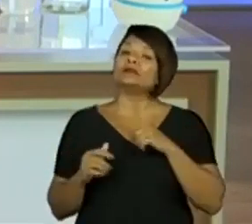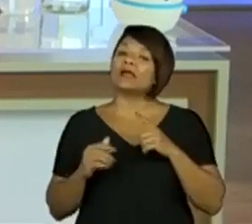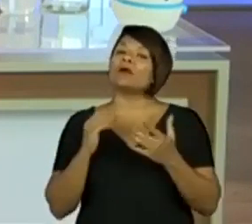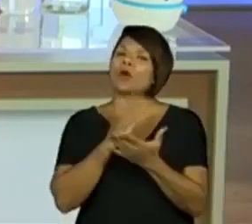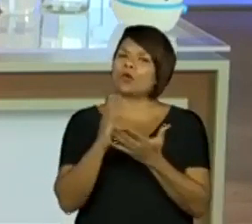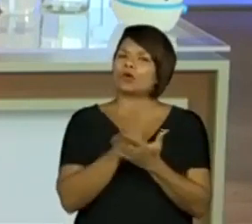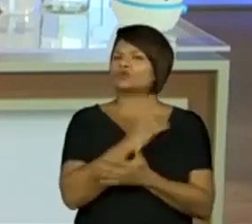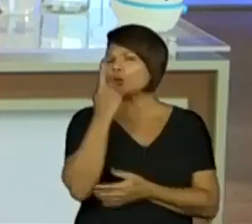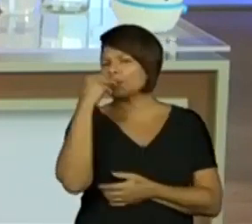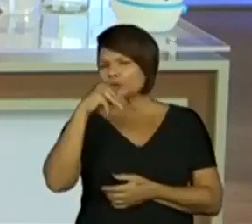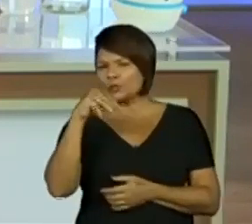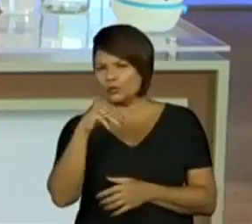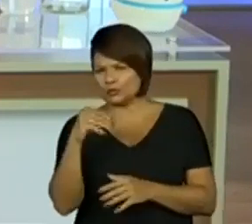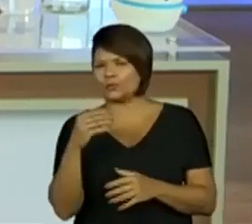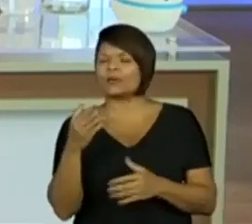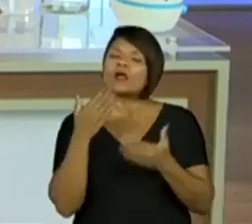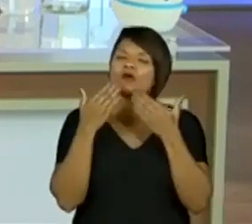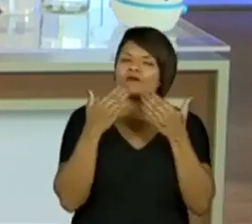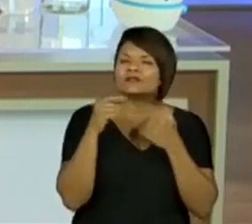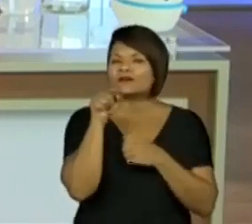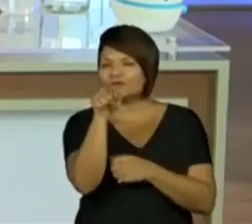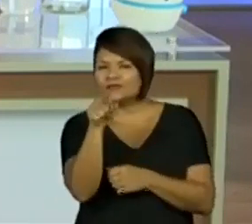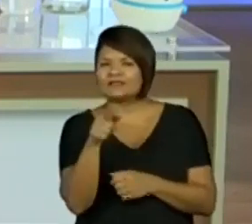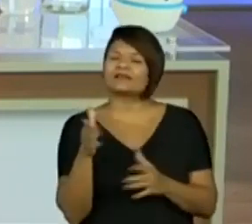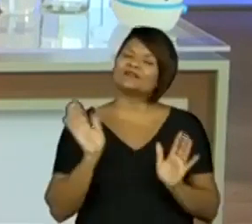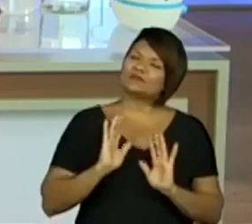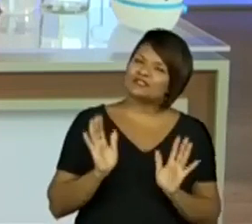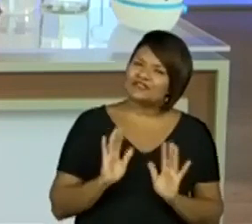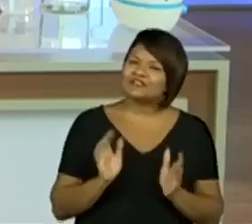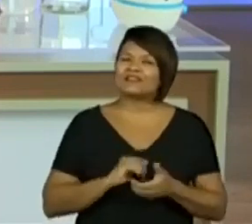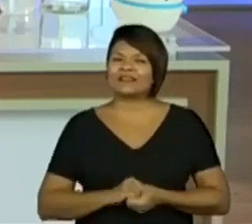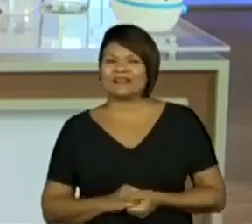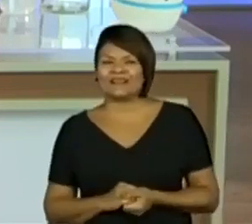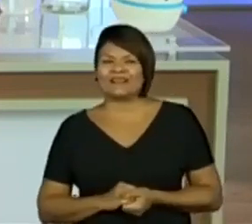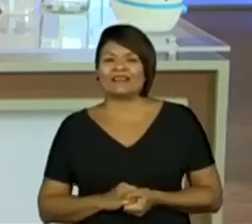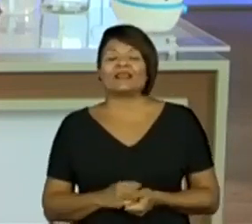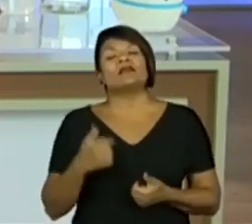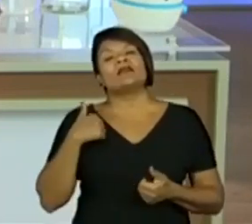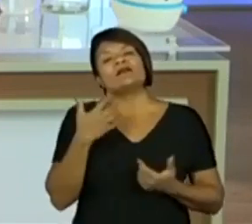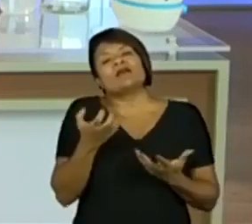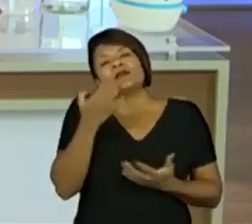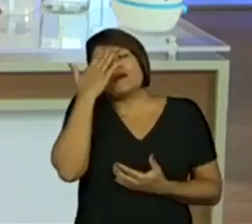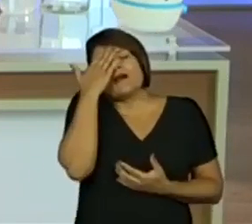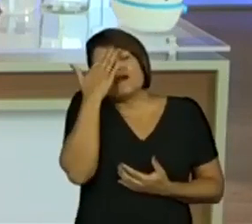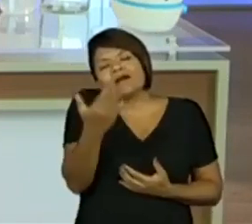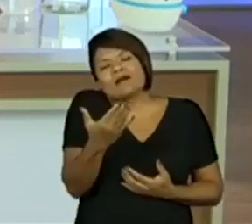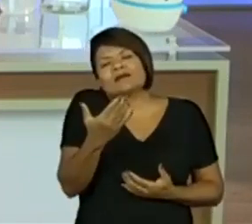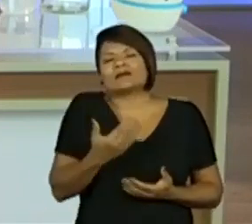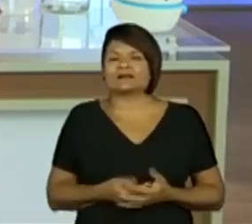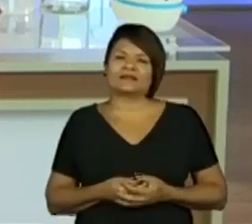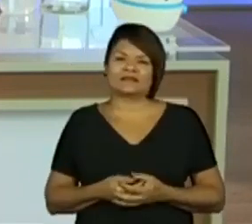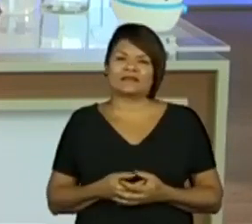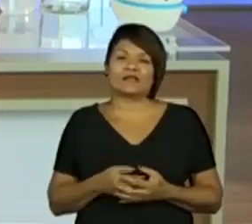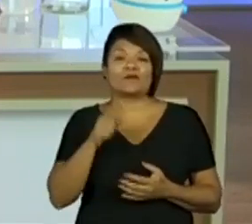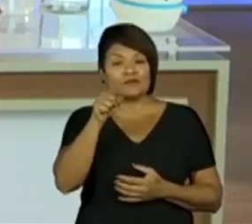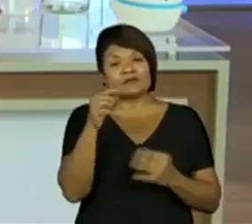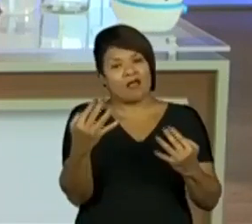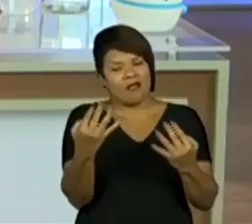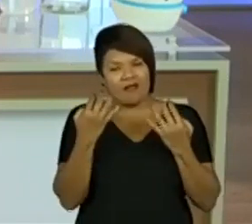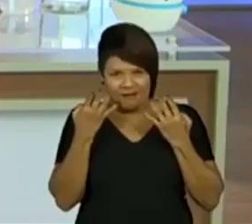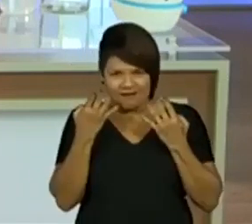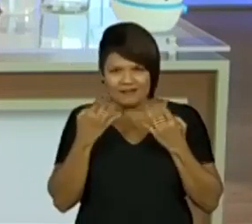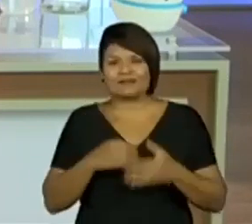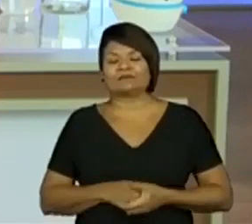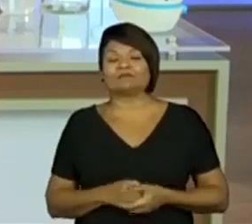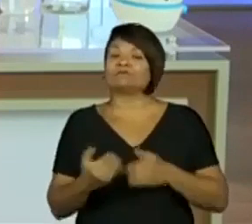um minutinho para conversar com vocês, me despedir. Eu quero agradecer a atenção de vocês,